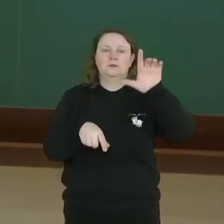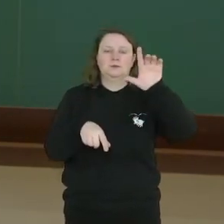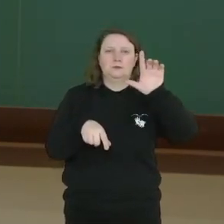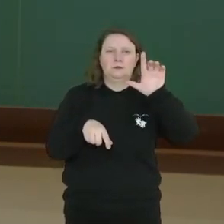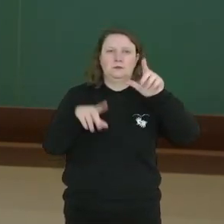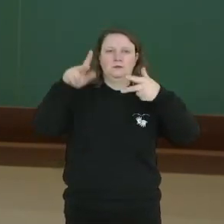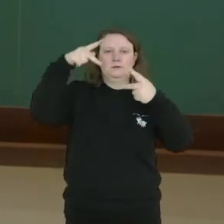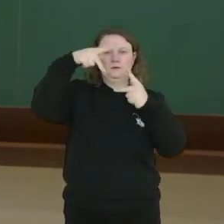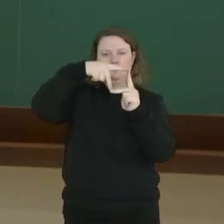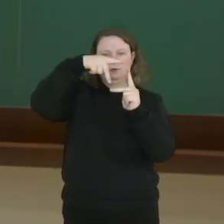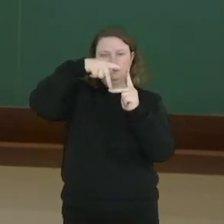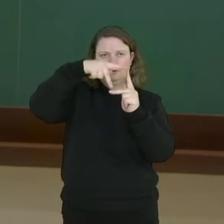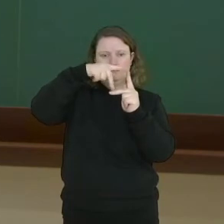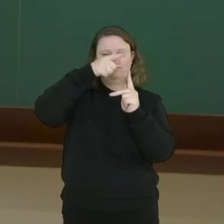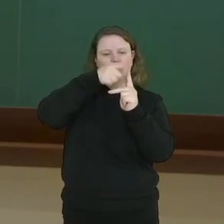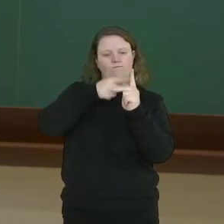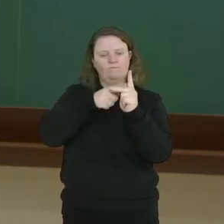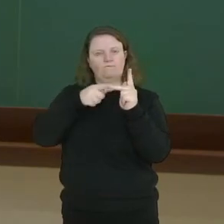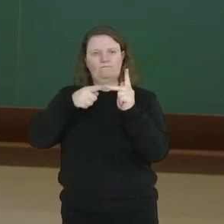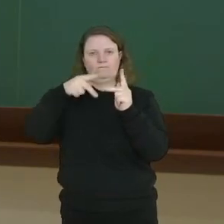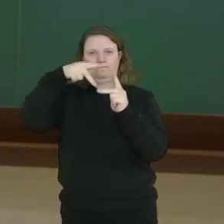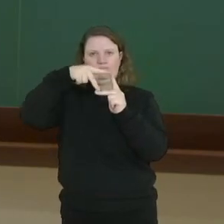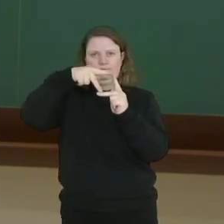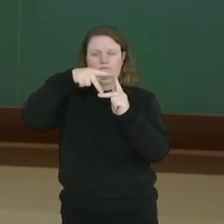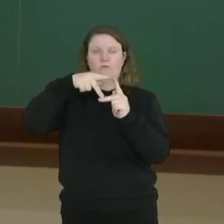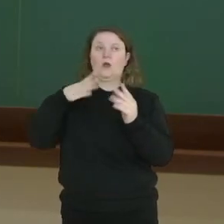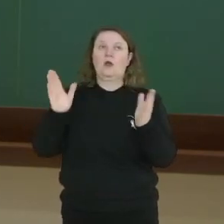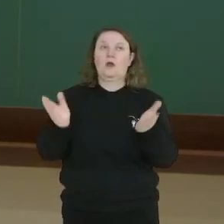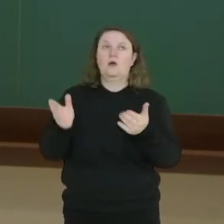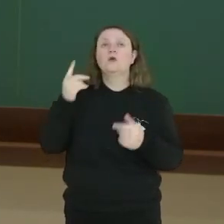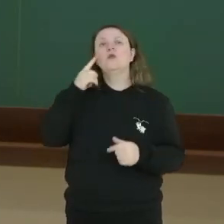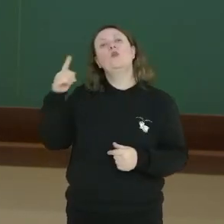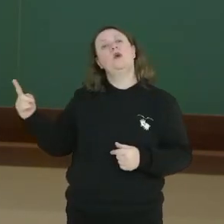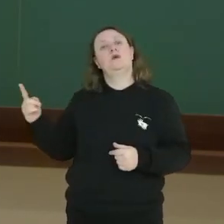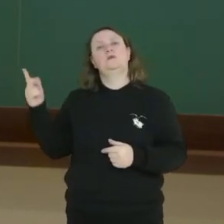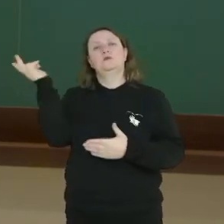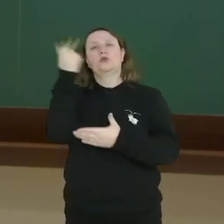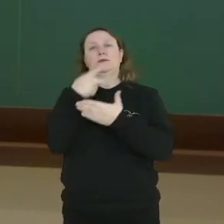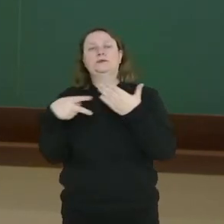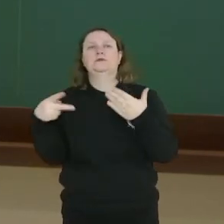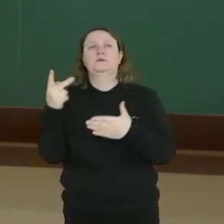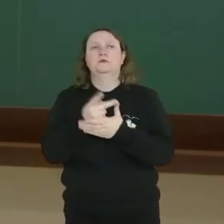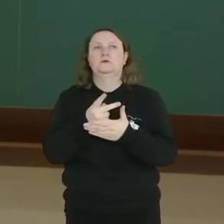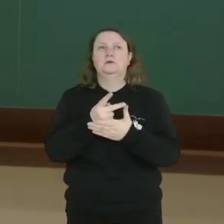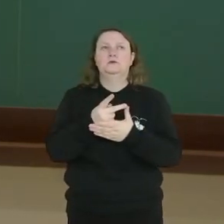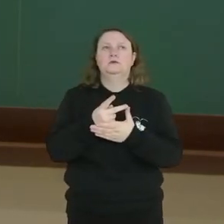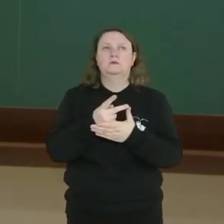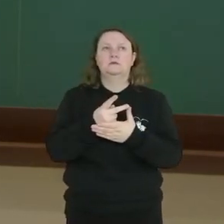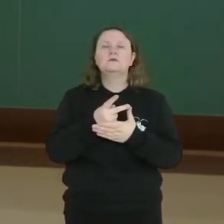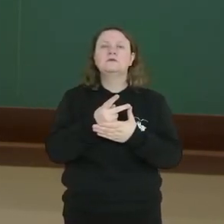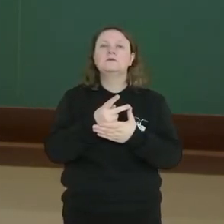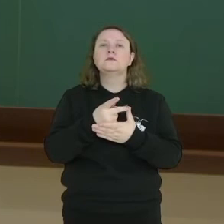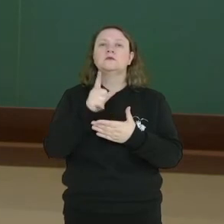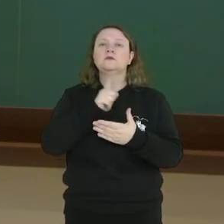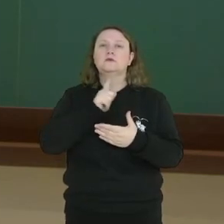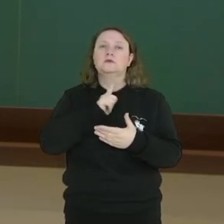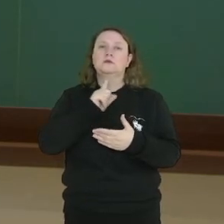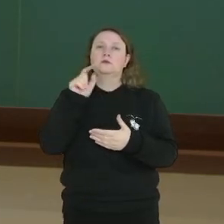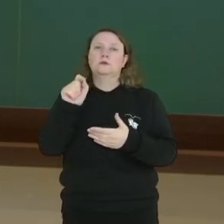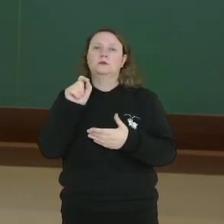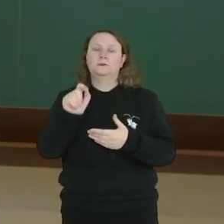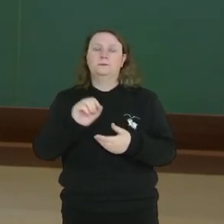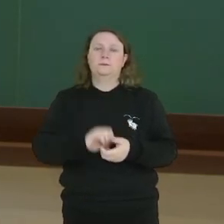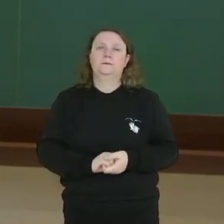de 2, o apótema é metade disso. Dá pra ver no desenho, né, gente? O apótema aqui, ó, ele é metade do lado. Se o lado